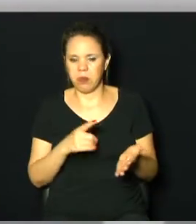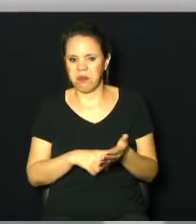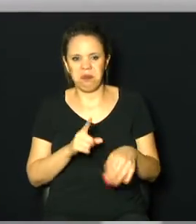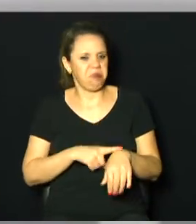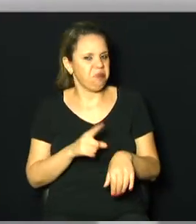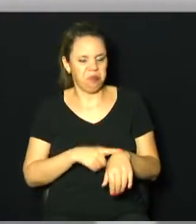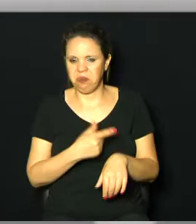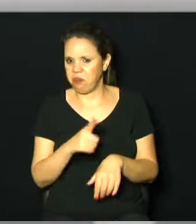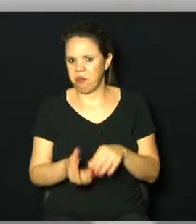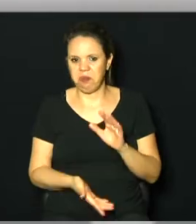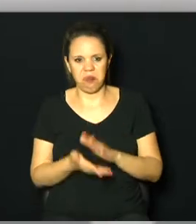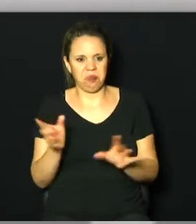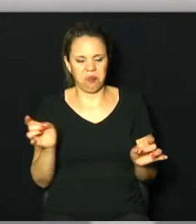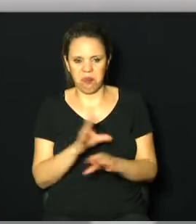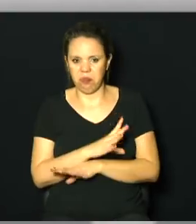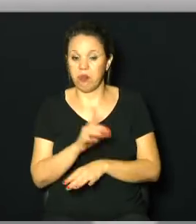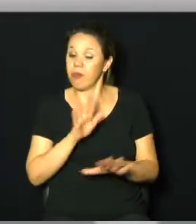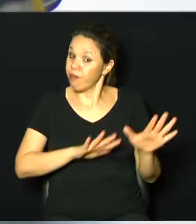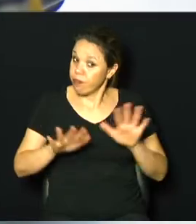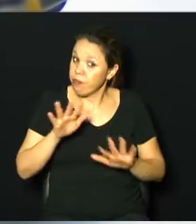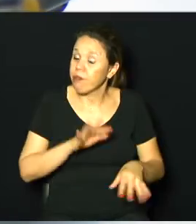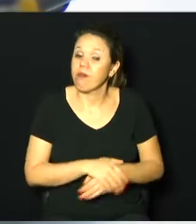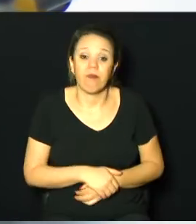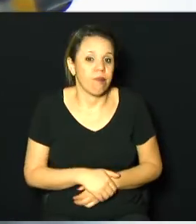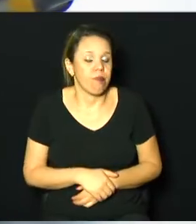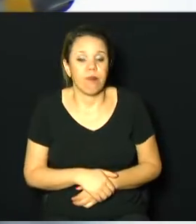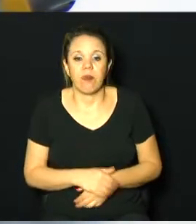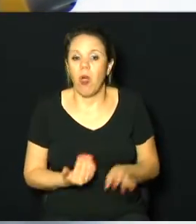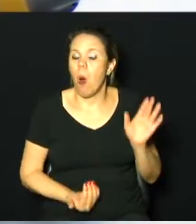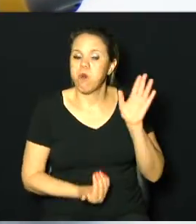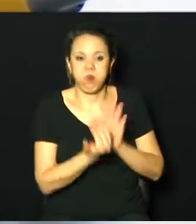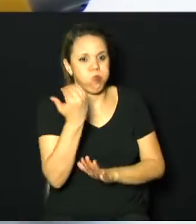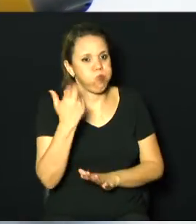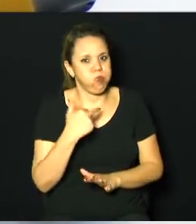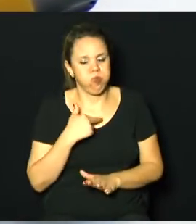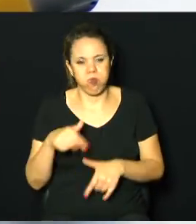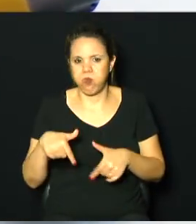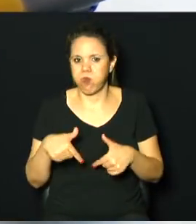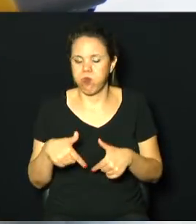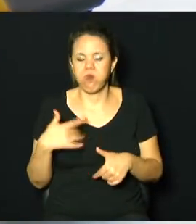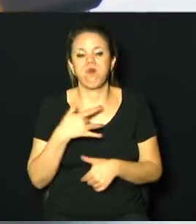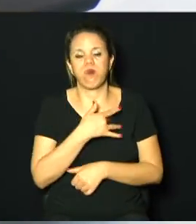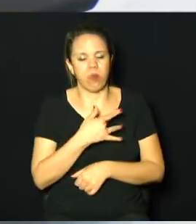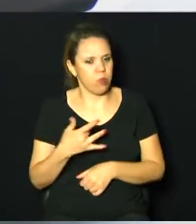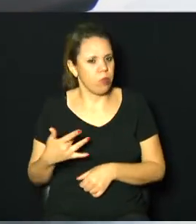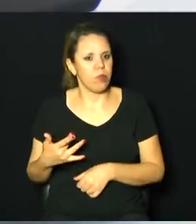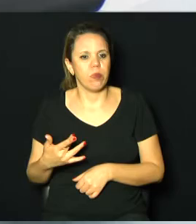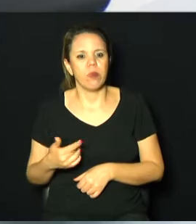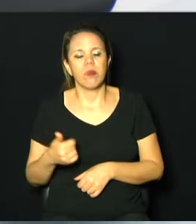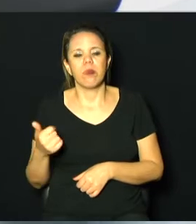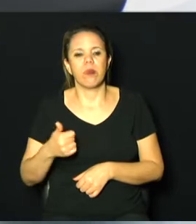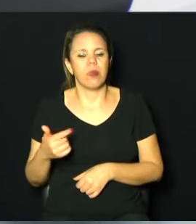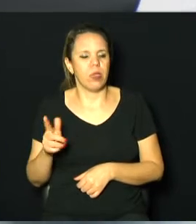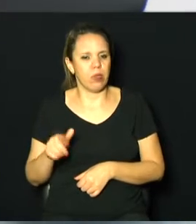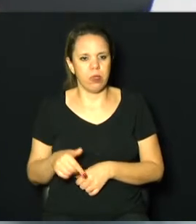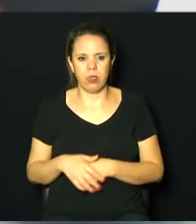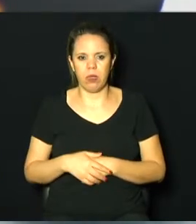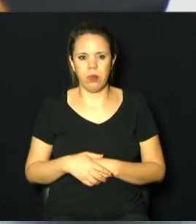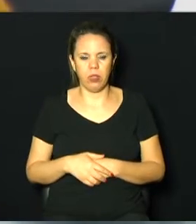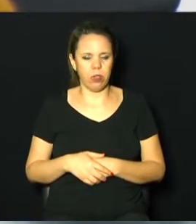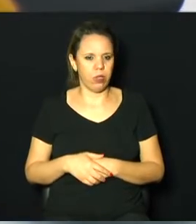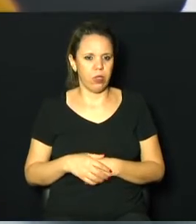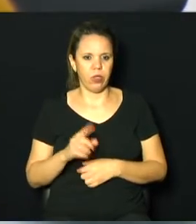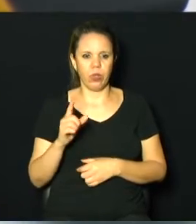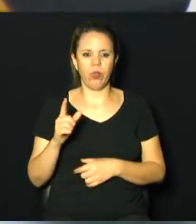para sair. Isso também a gente tem que tomar um cuidado. Nada de exagero para trabalhar, hein? Cuida da saúde, né? E aí eu vou, exatamente, aí eu